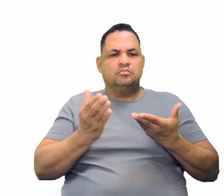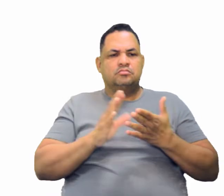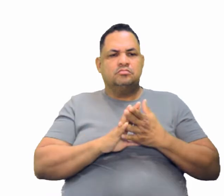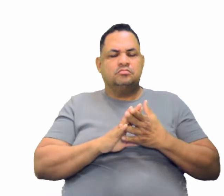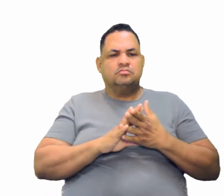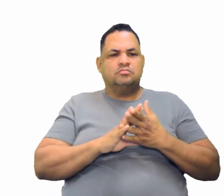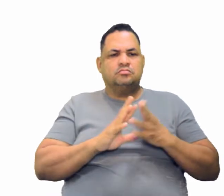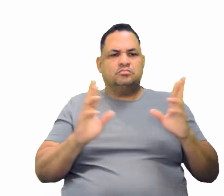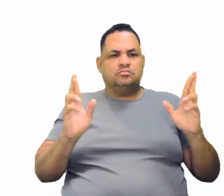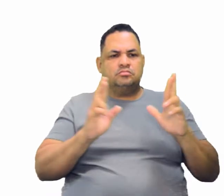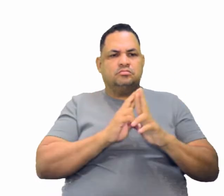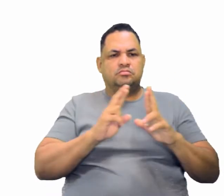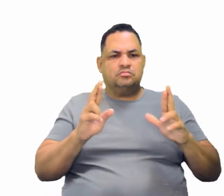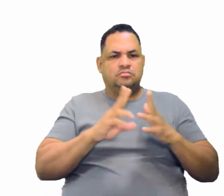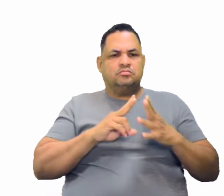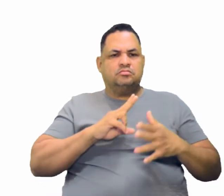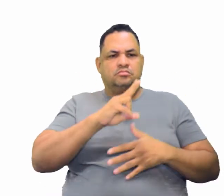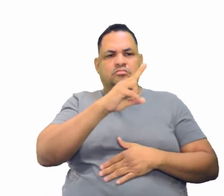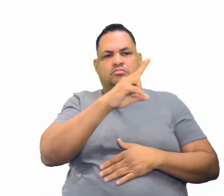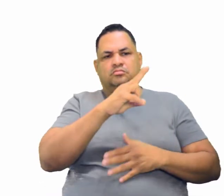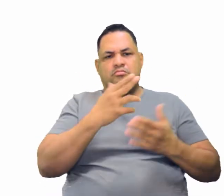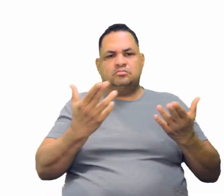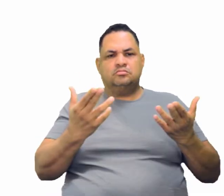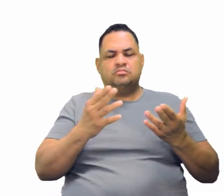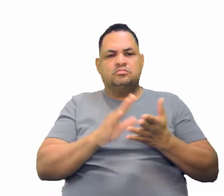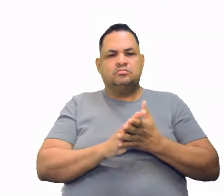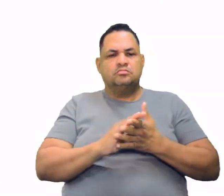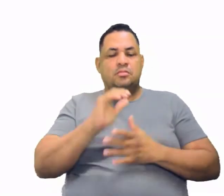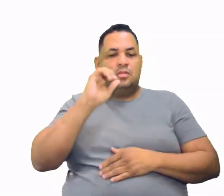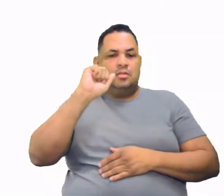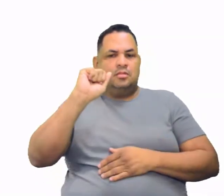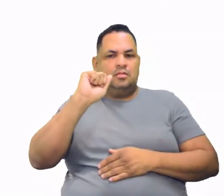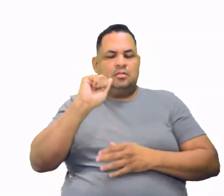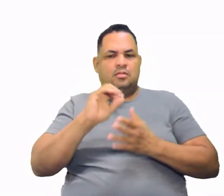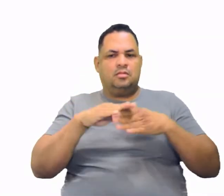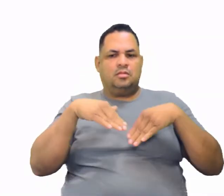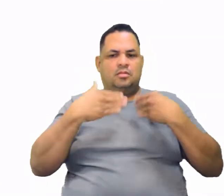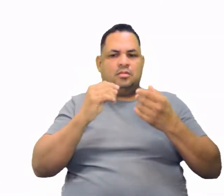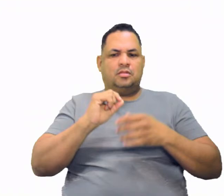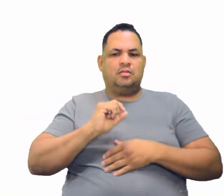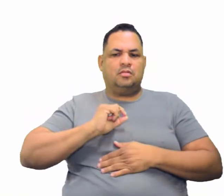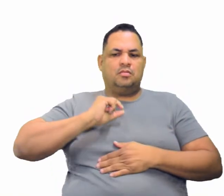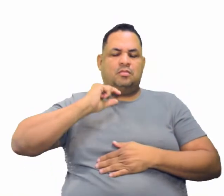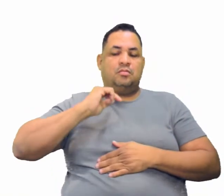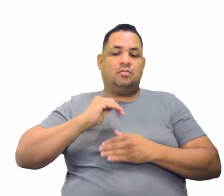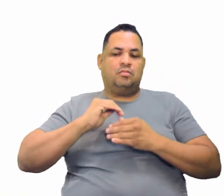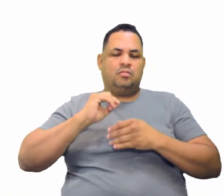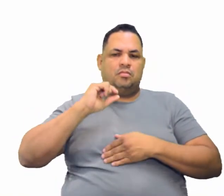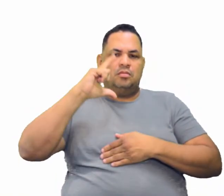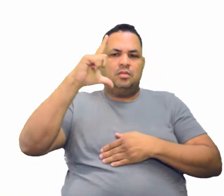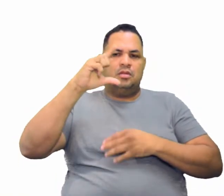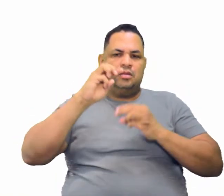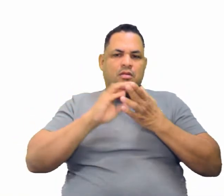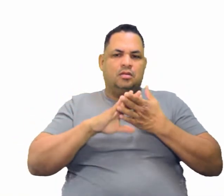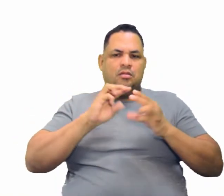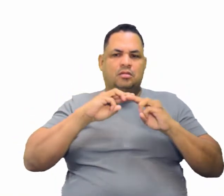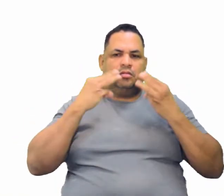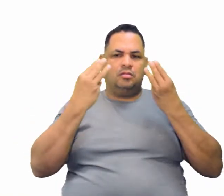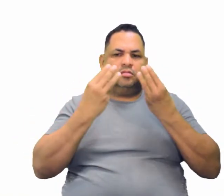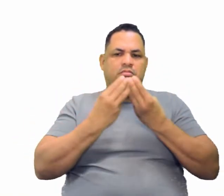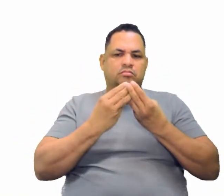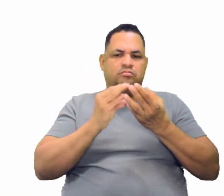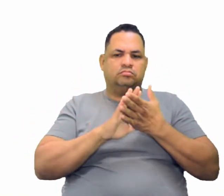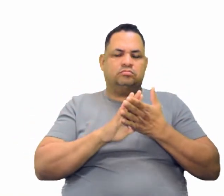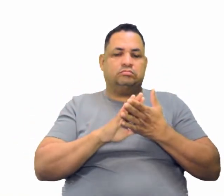massa e aceleração, tá? Ok? Isso indica o quê? Quanto maior a massa de um corpo, mais difícil tirar